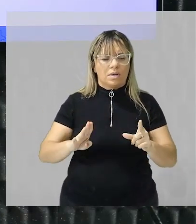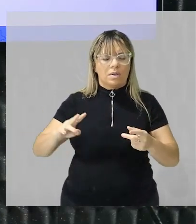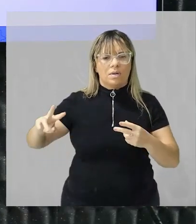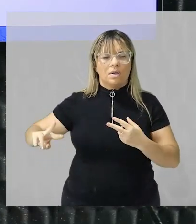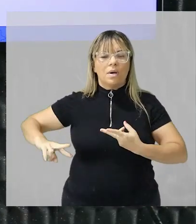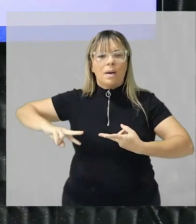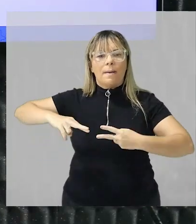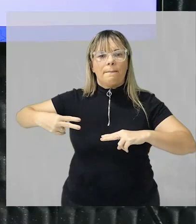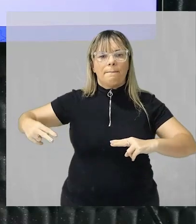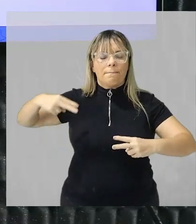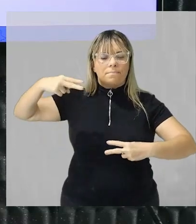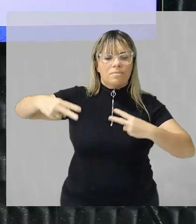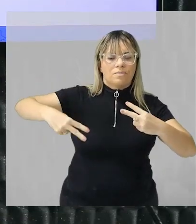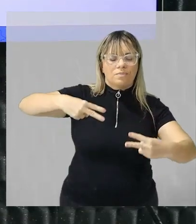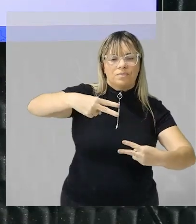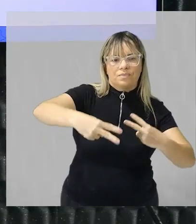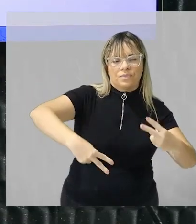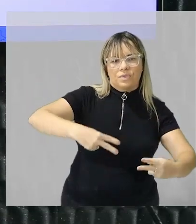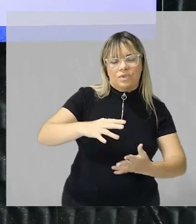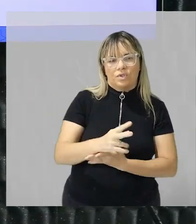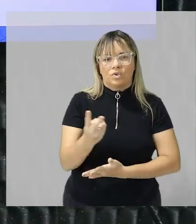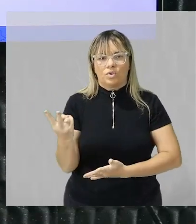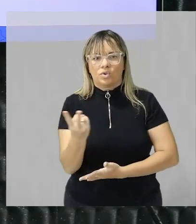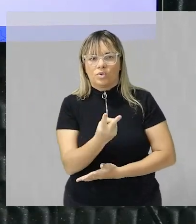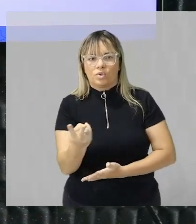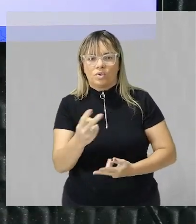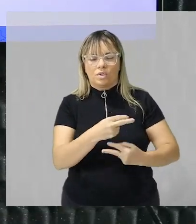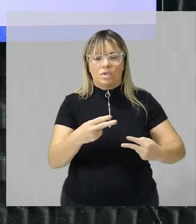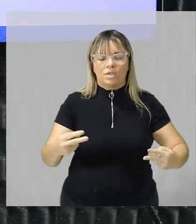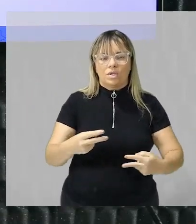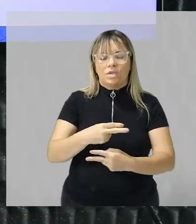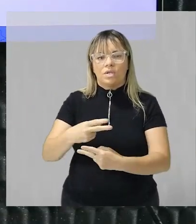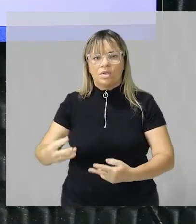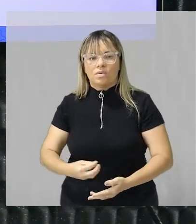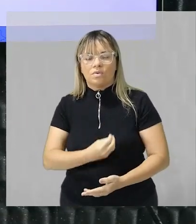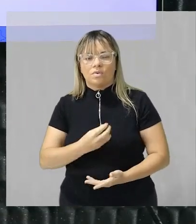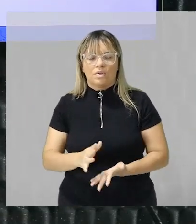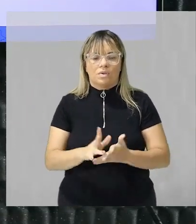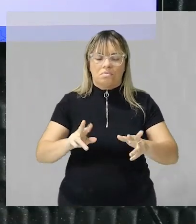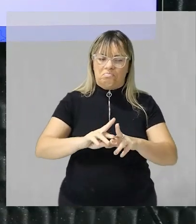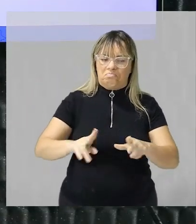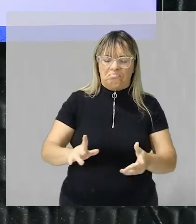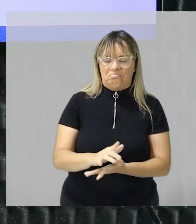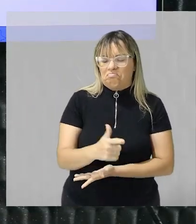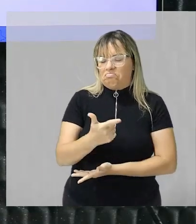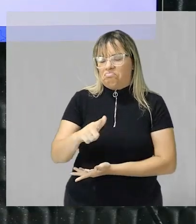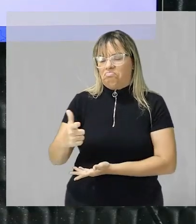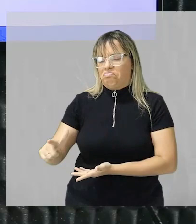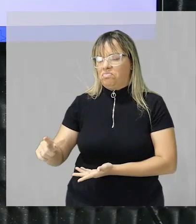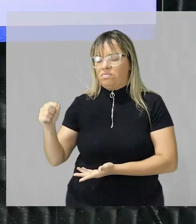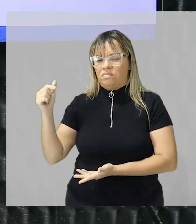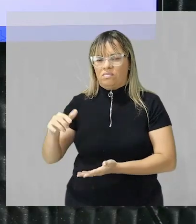cruzamento entre dois indivíduos de espécies diferentes, tá, pessoal? Então, não tem muito a ver aqui com